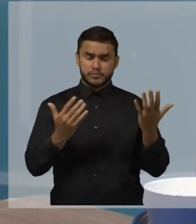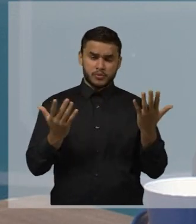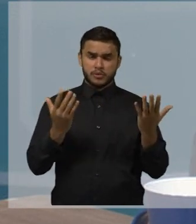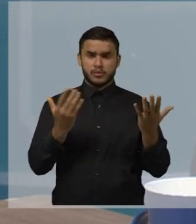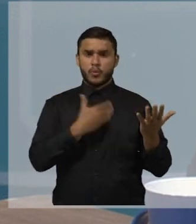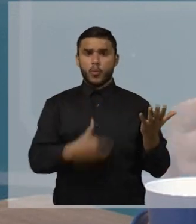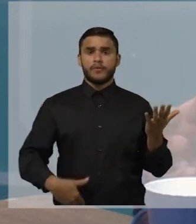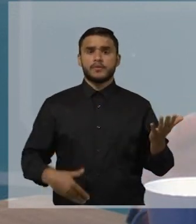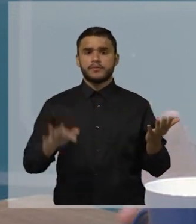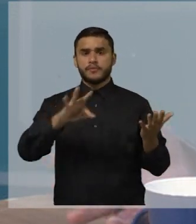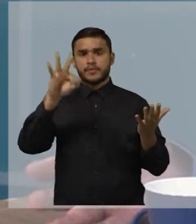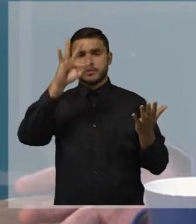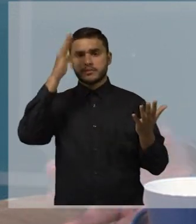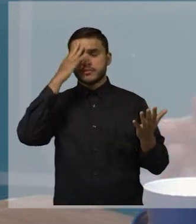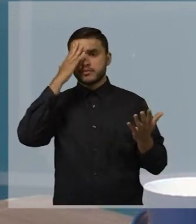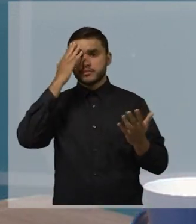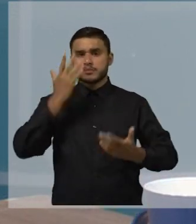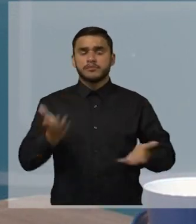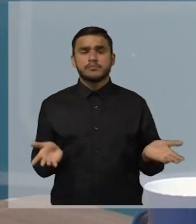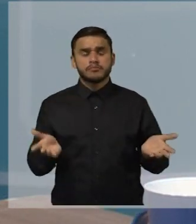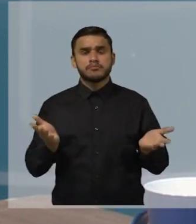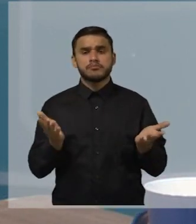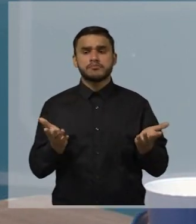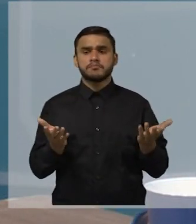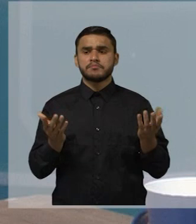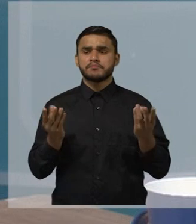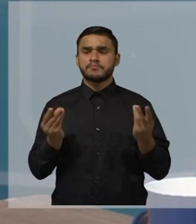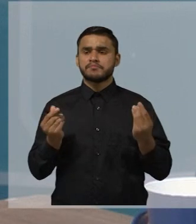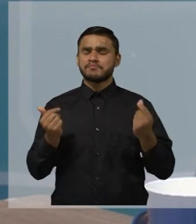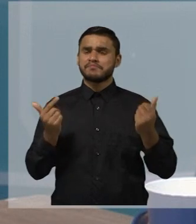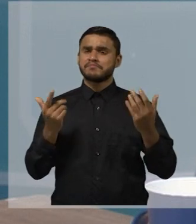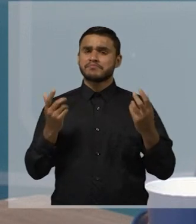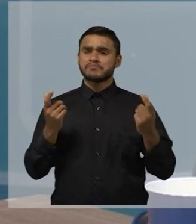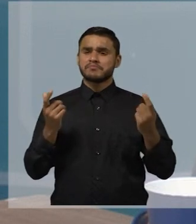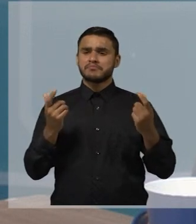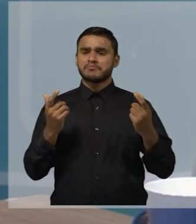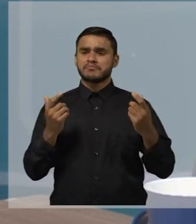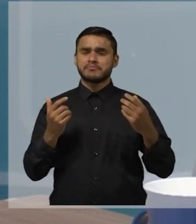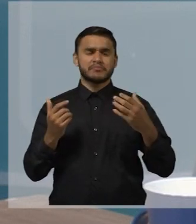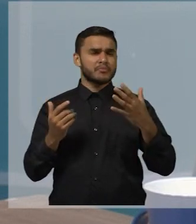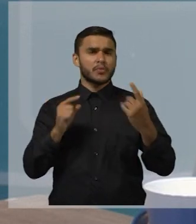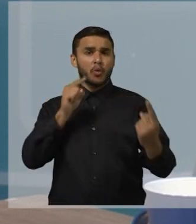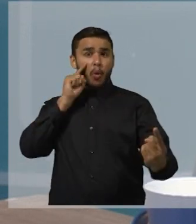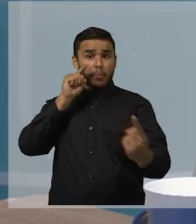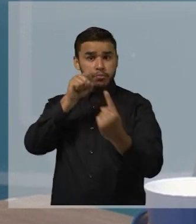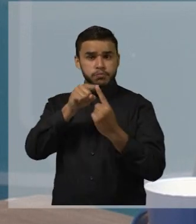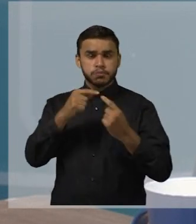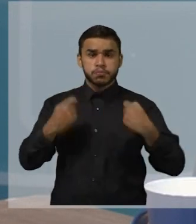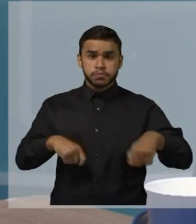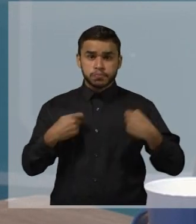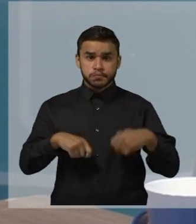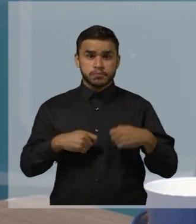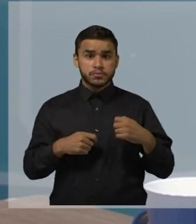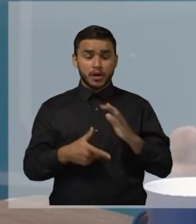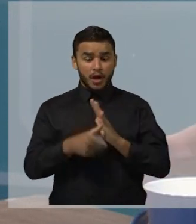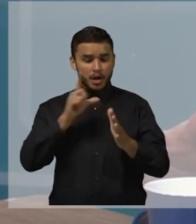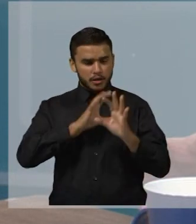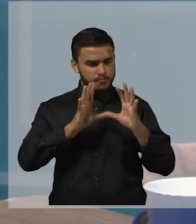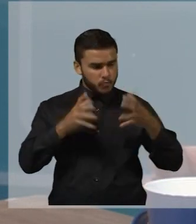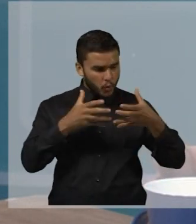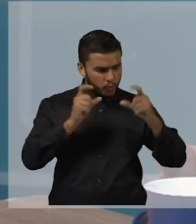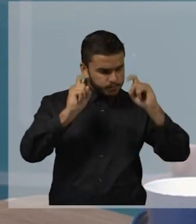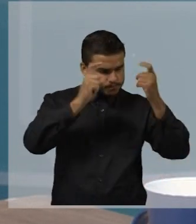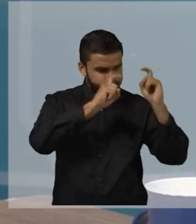discussão divergente de liderança do governo federal, que são, às vezes, discussões de caráter